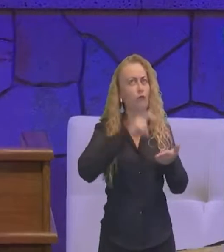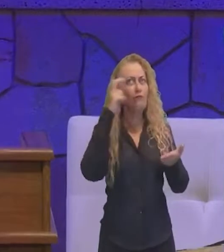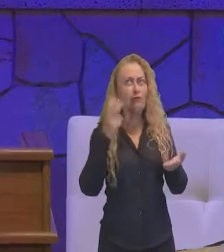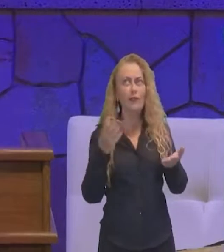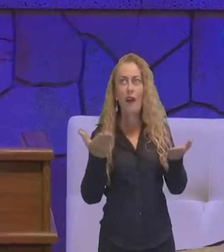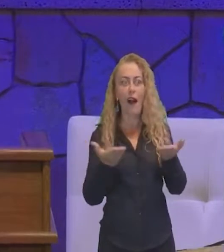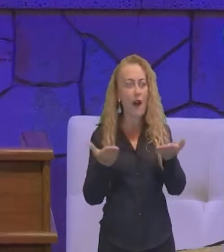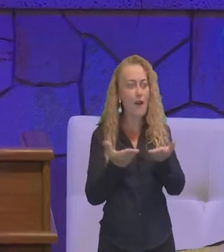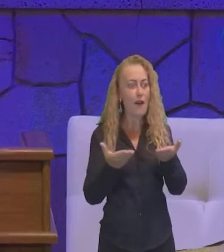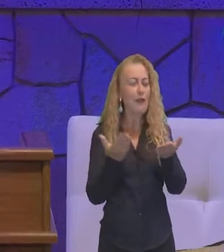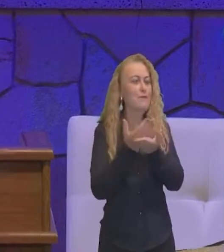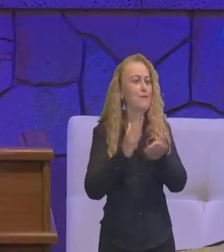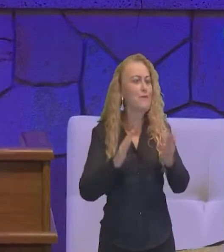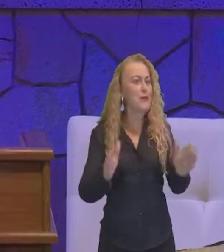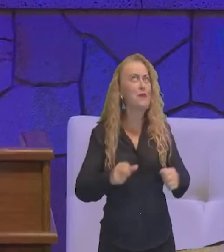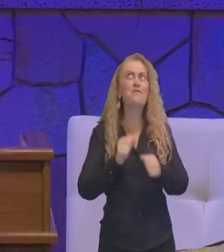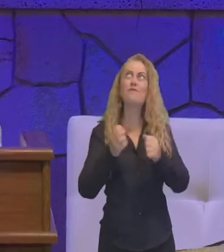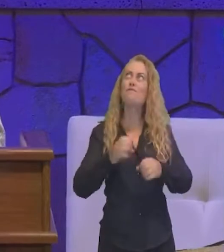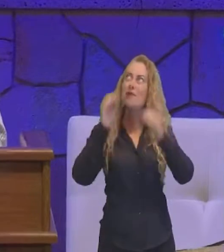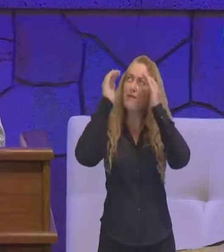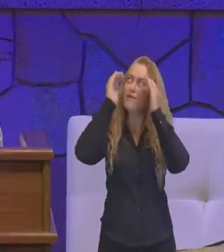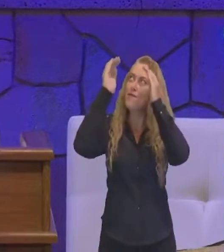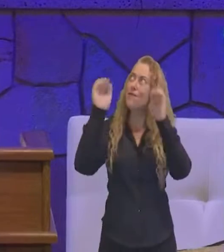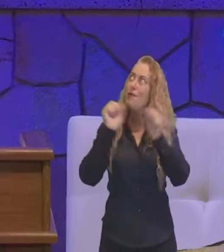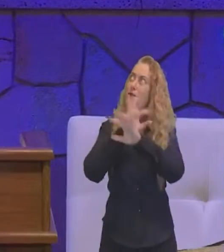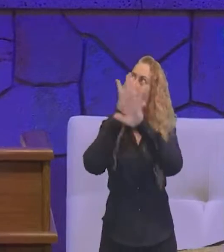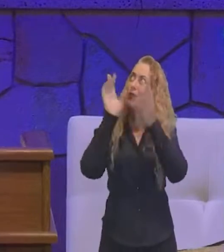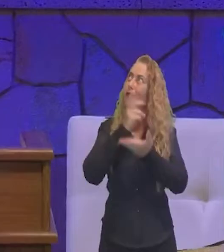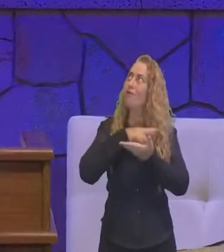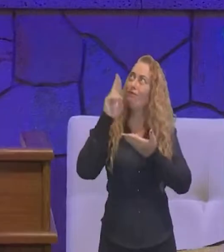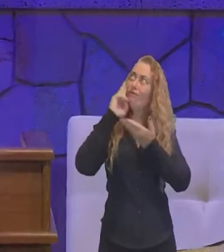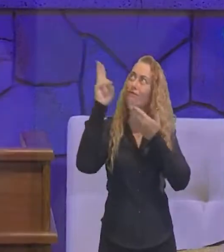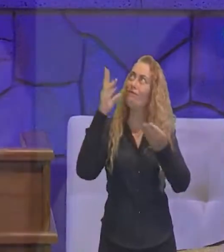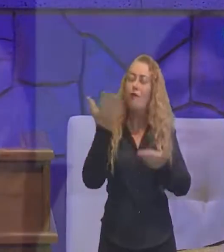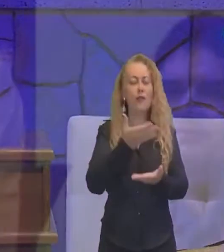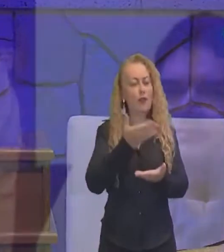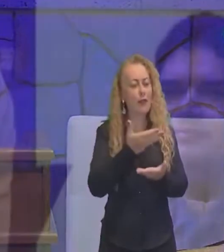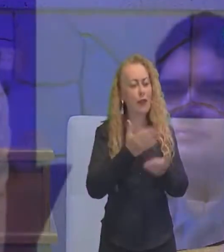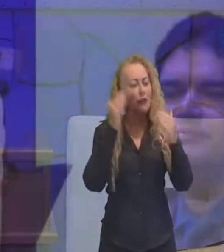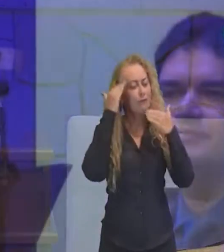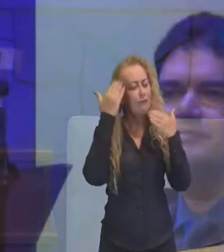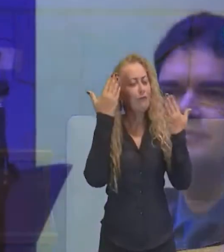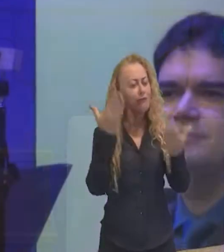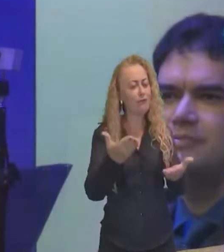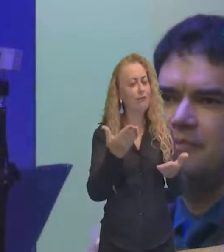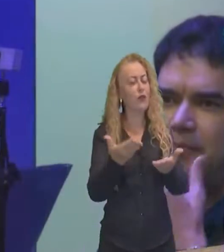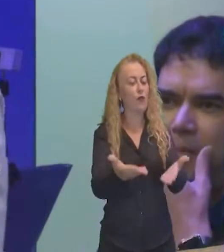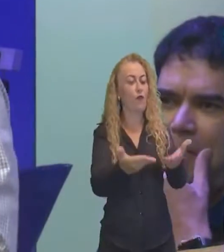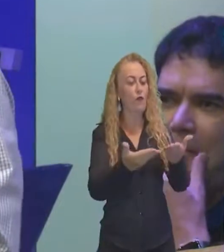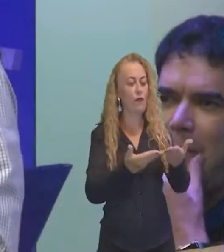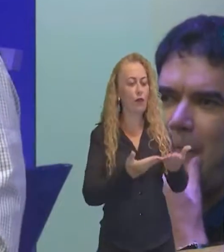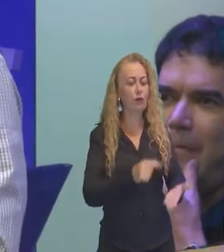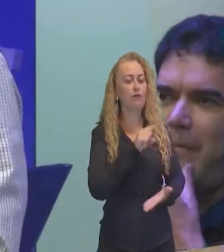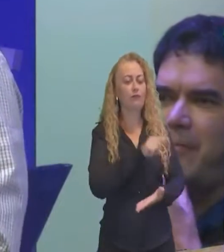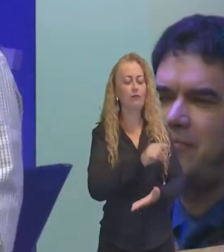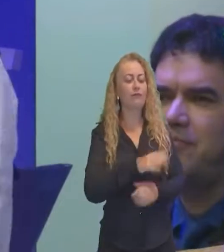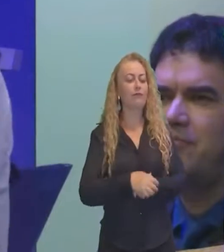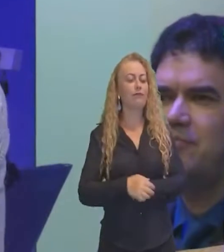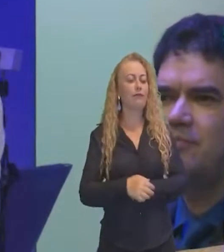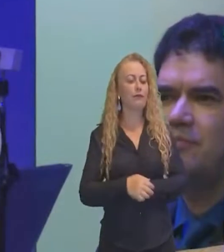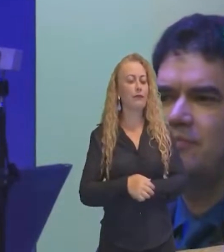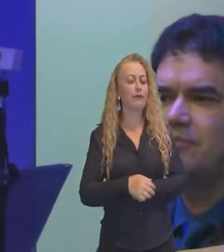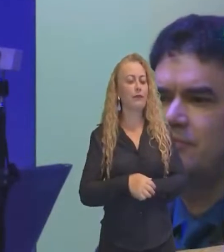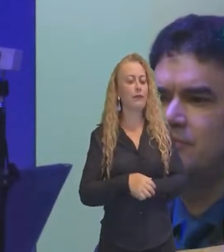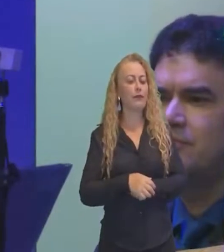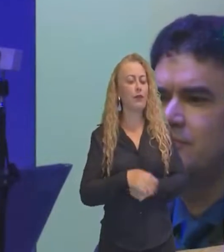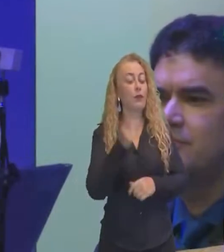encerrando nessa noite para a honra e glória do nome do Senhor. Eu quero agradecer esse convite que foi feito,